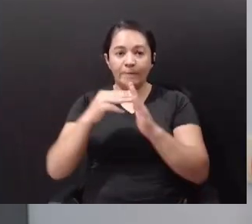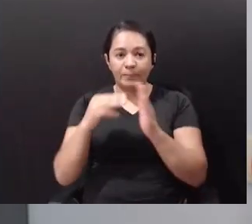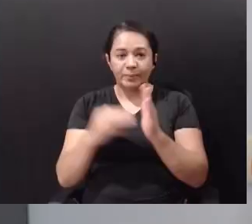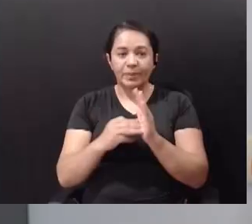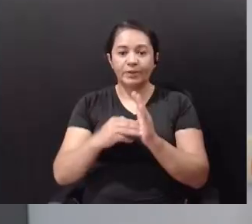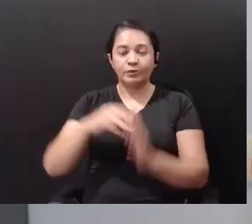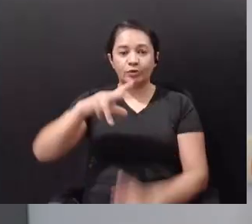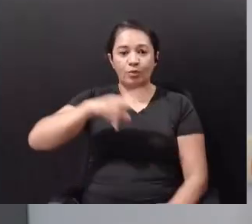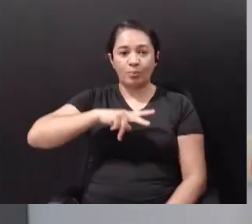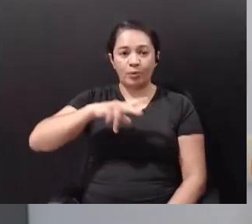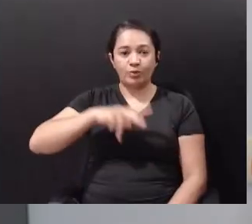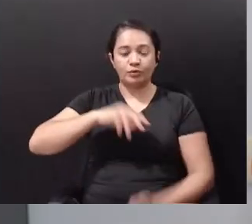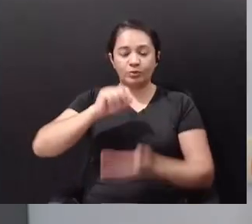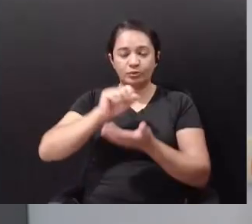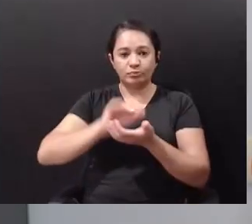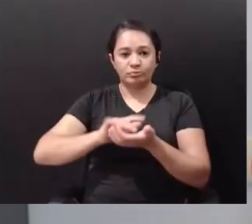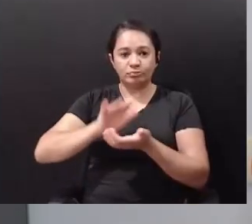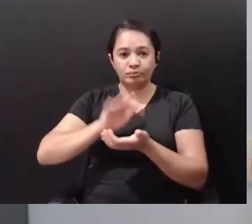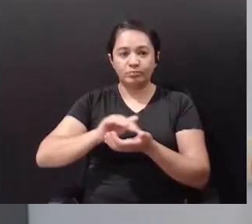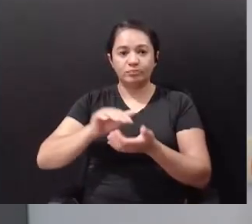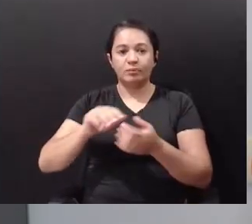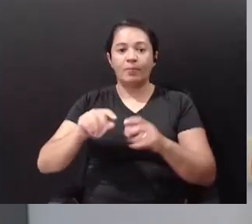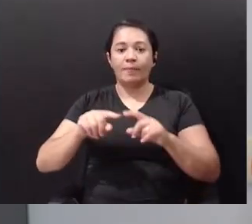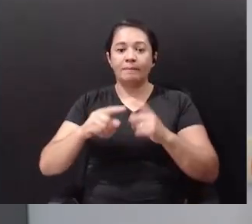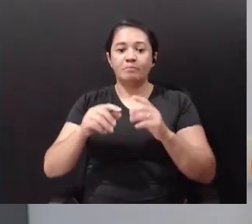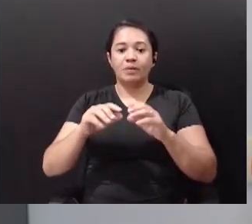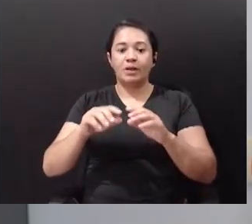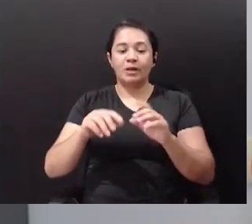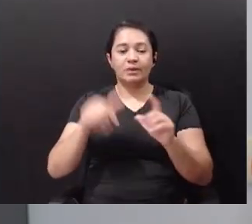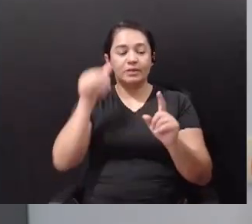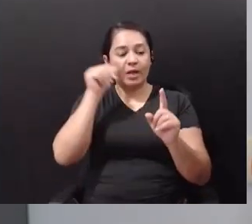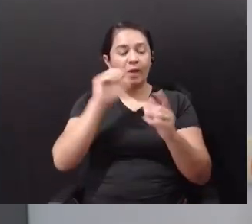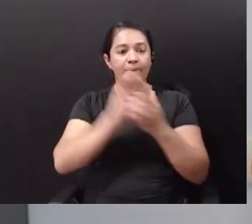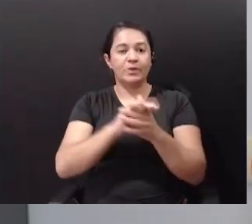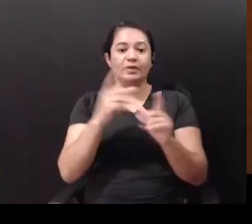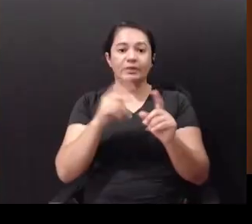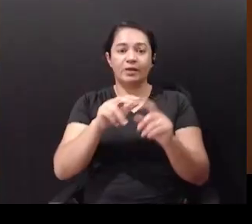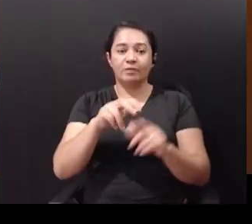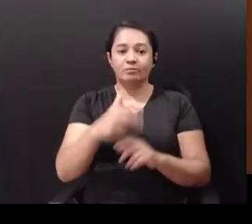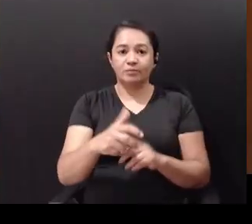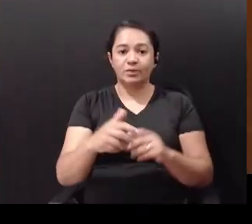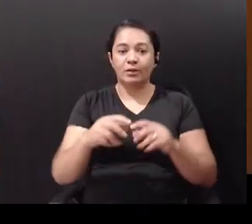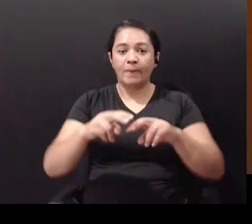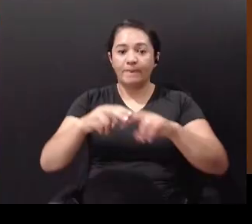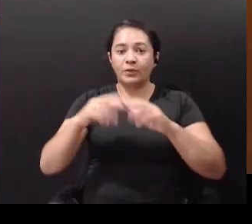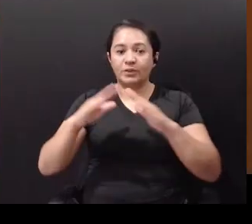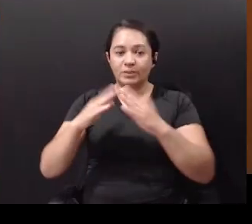o falecimento da baronesa de Itatiba, o colégio passa para o município.